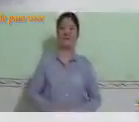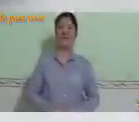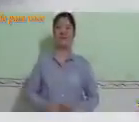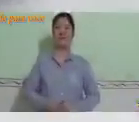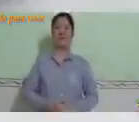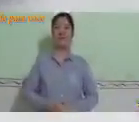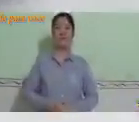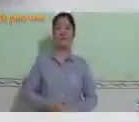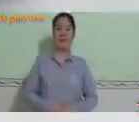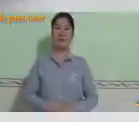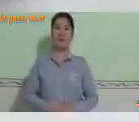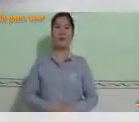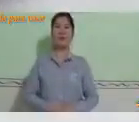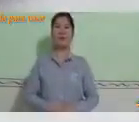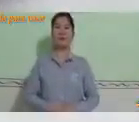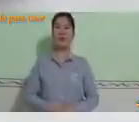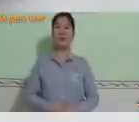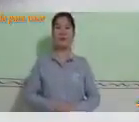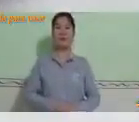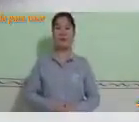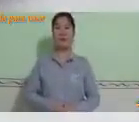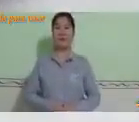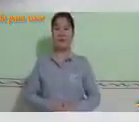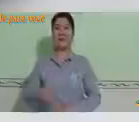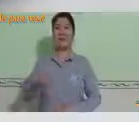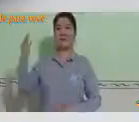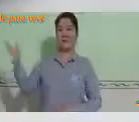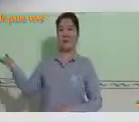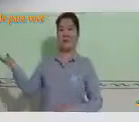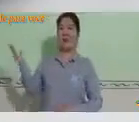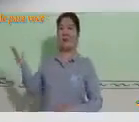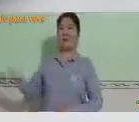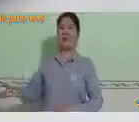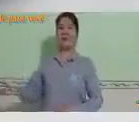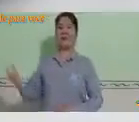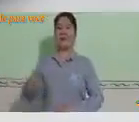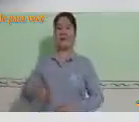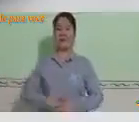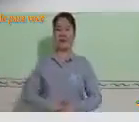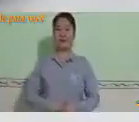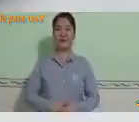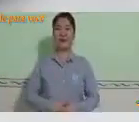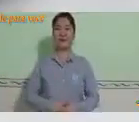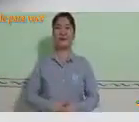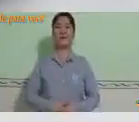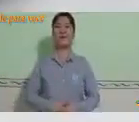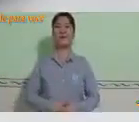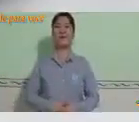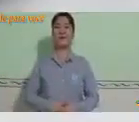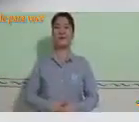Manchas e cicatrizes deixadas pela catapora é fundamental evitar coçar as feridas, vírgula. No entanto, vírgula, essa pode ser